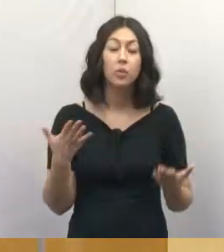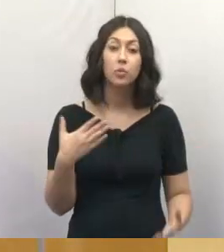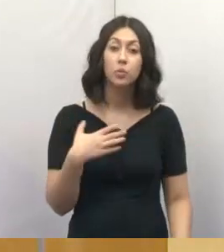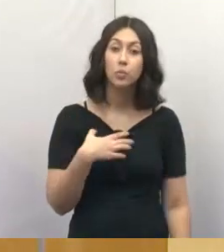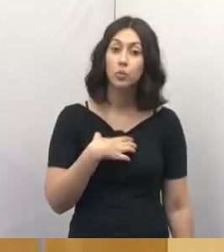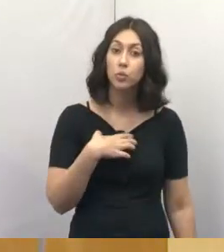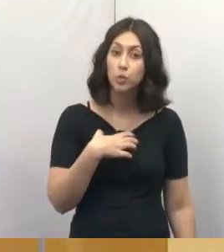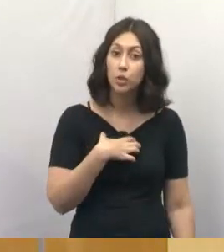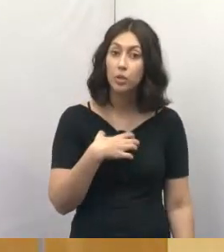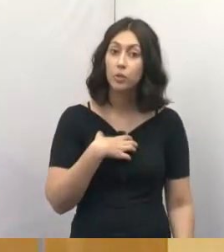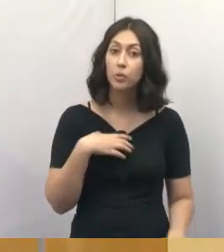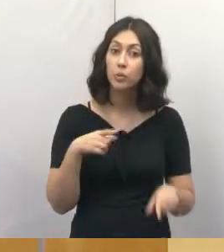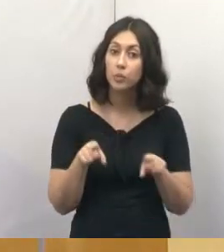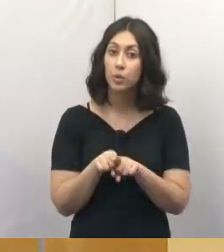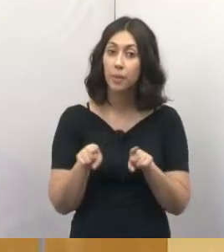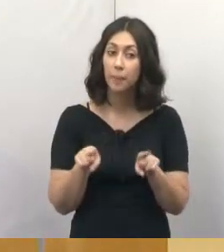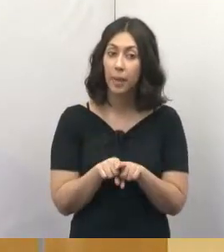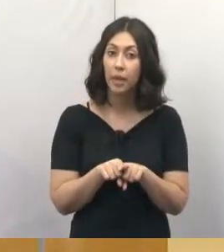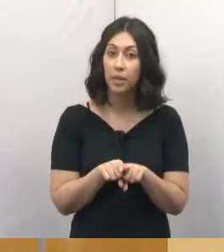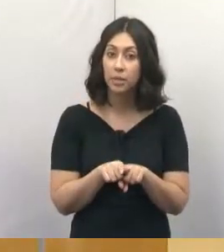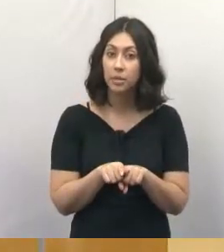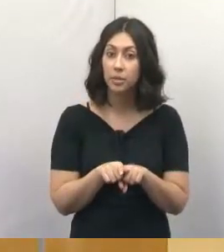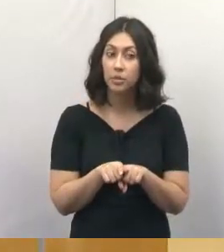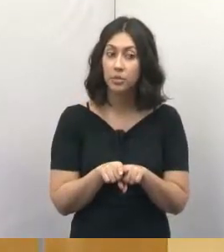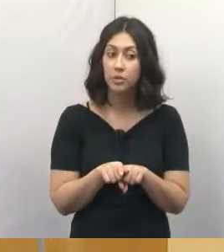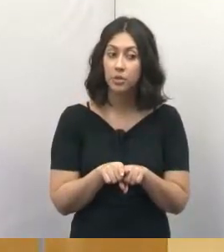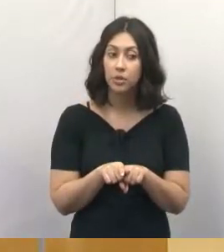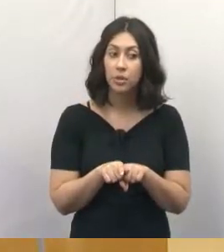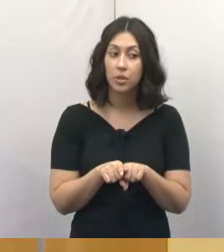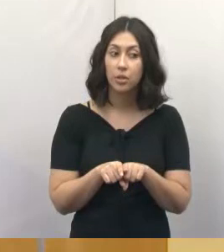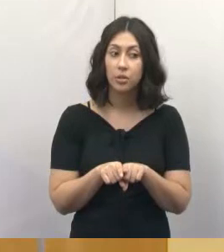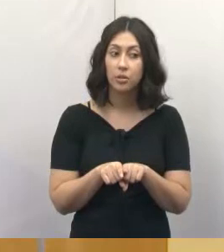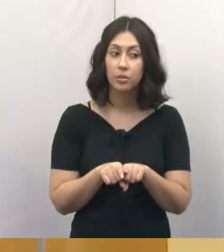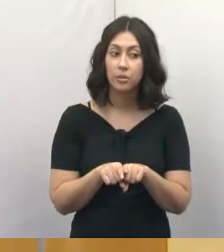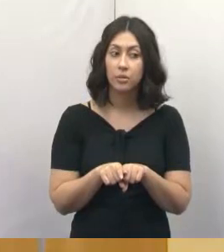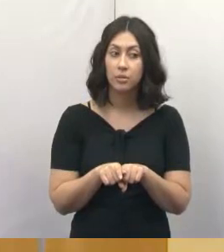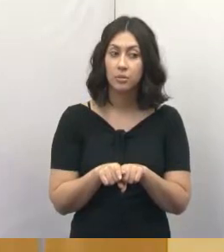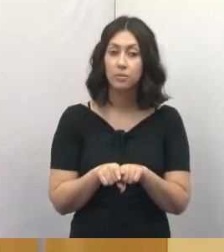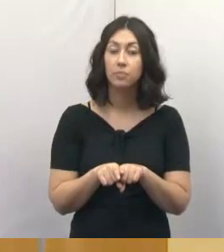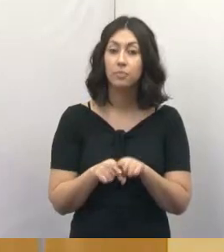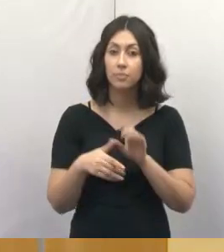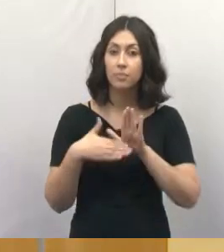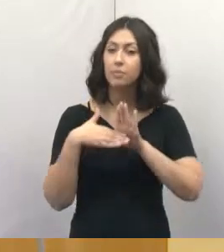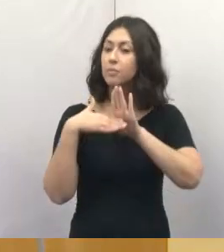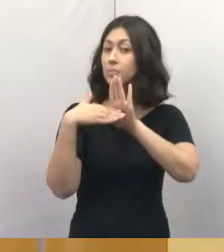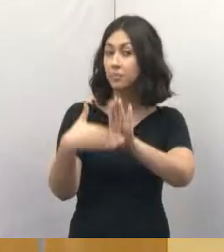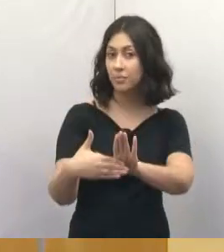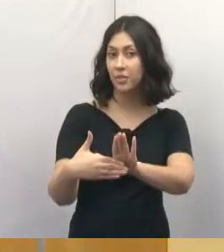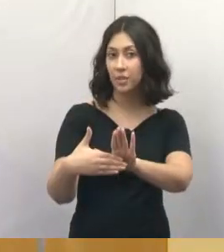mecanismo, inclusive, de inserção dessas pessoas no mundo formal,